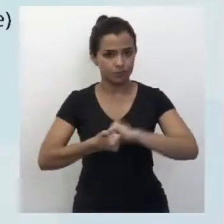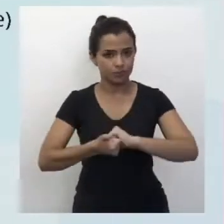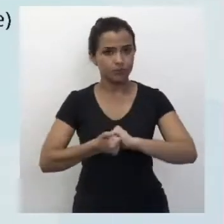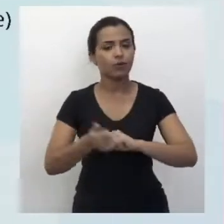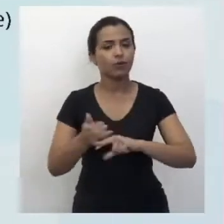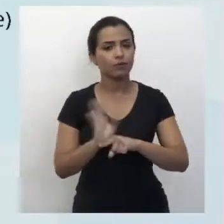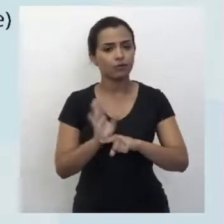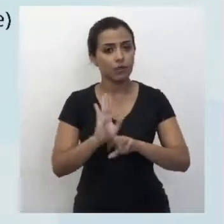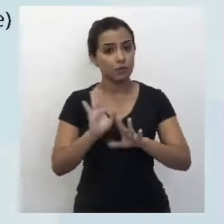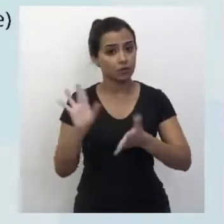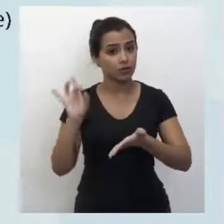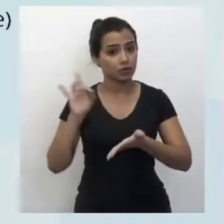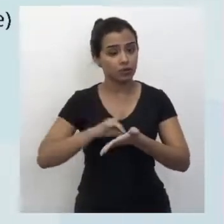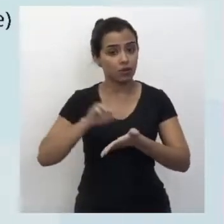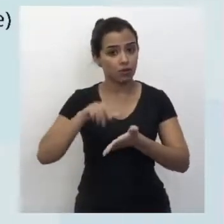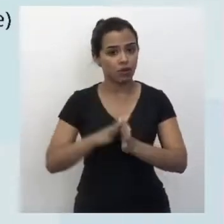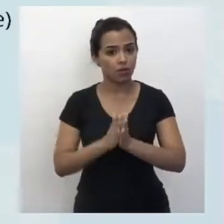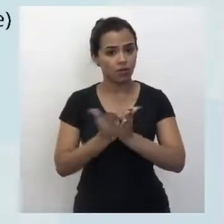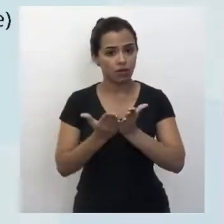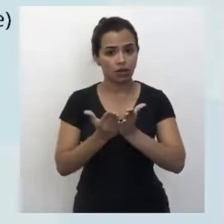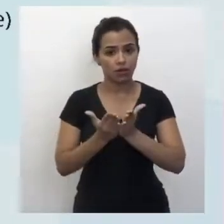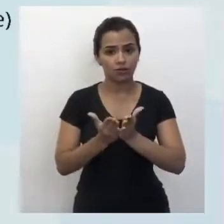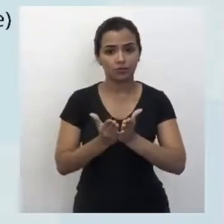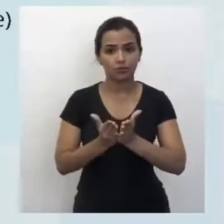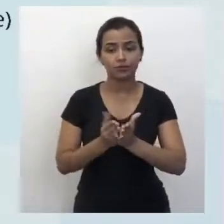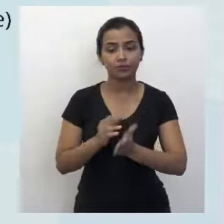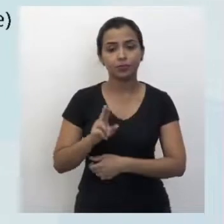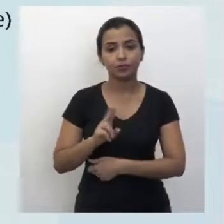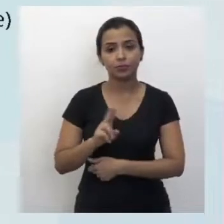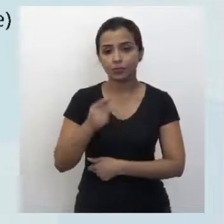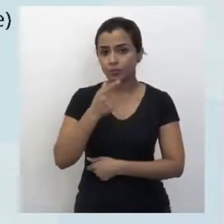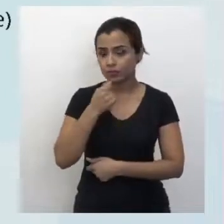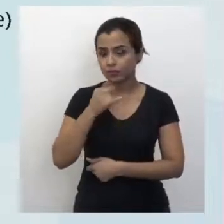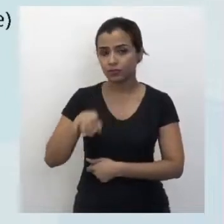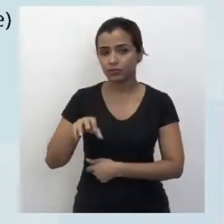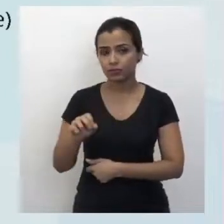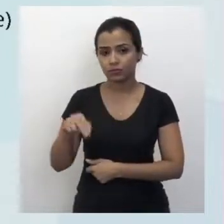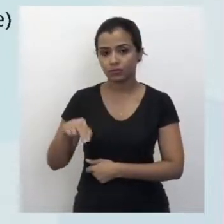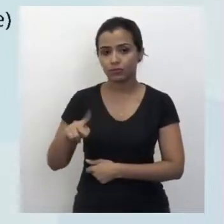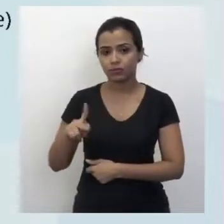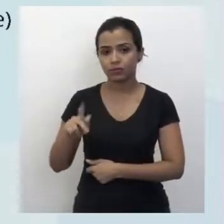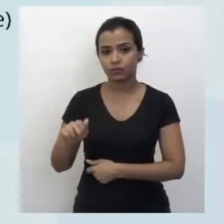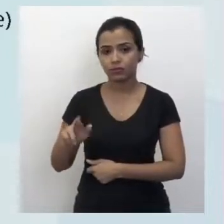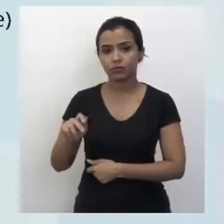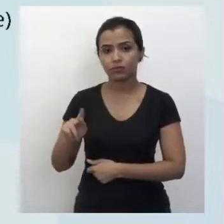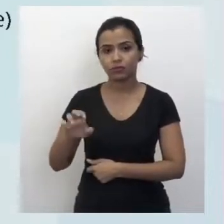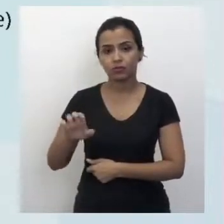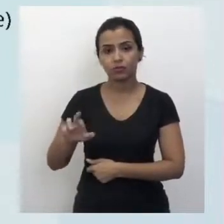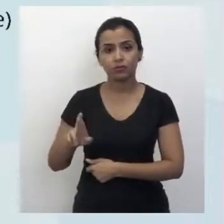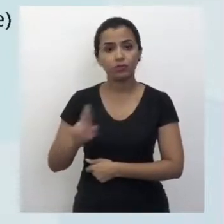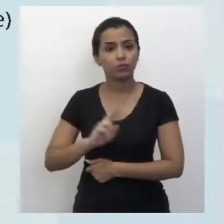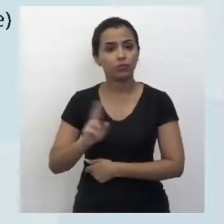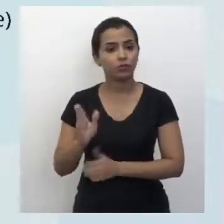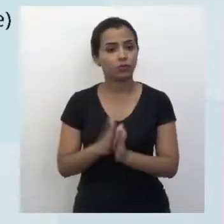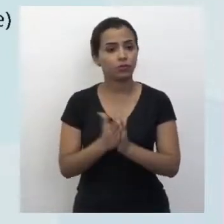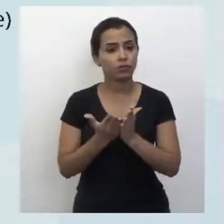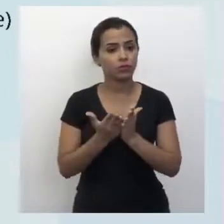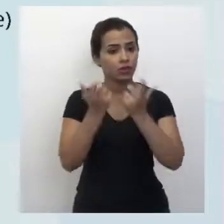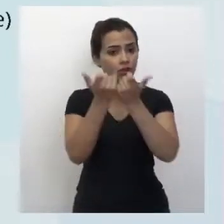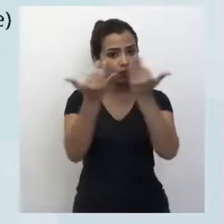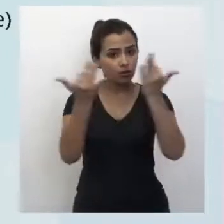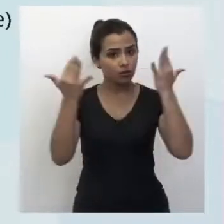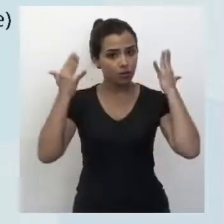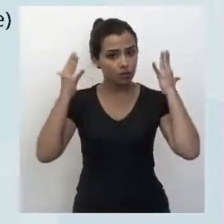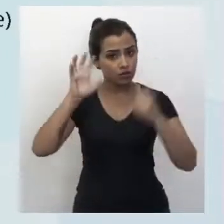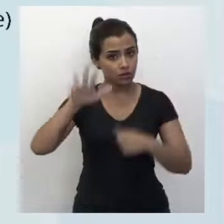é um livro do jornalista Jon Krakauer, né? E se chama Na Natureza Selvagem. Conta pra gente a